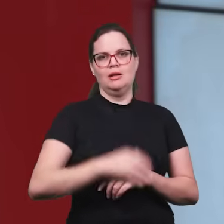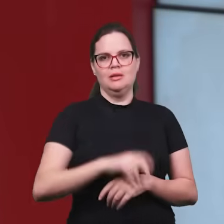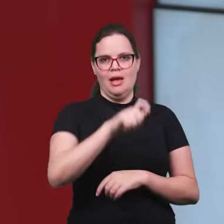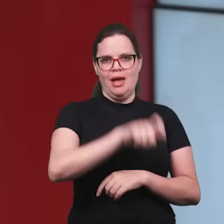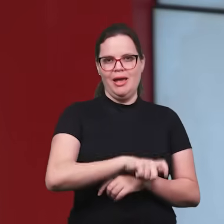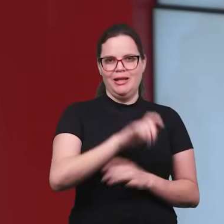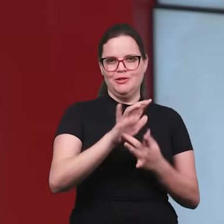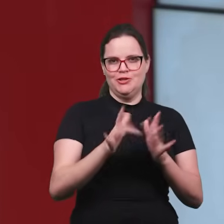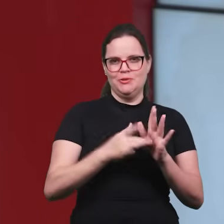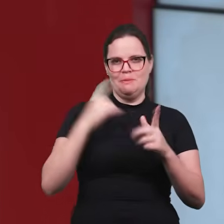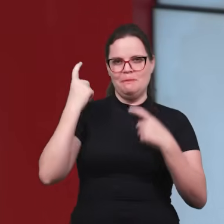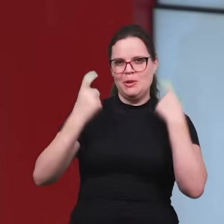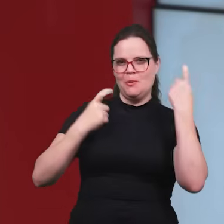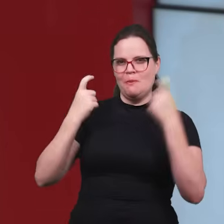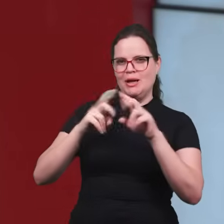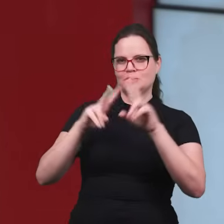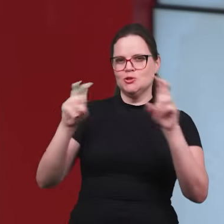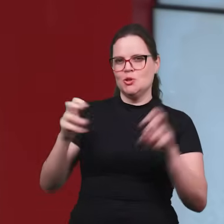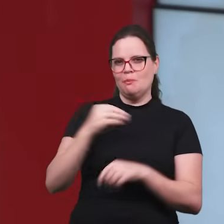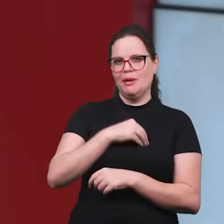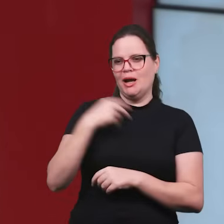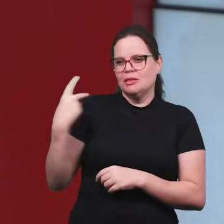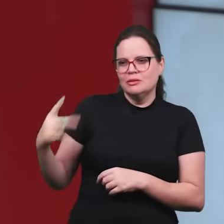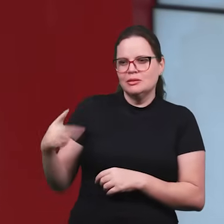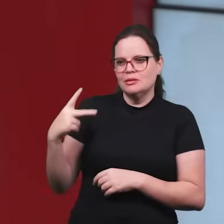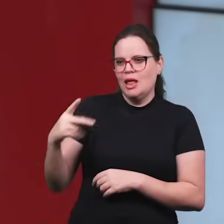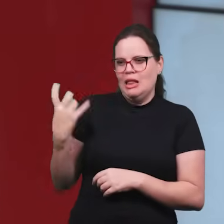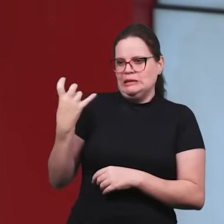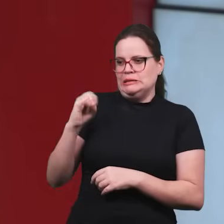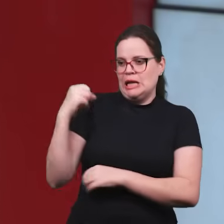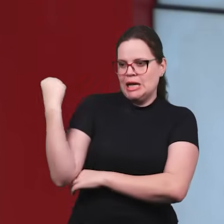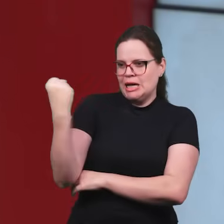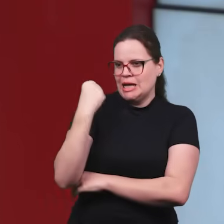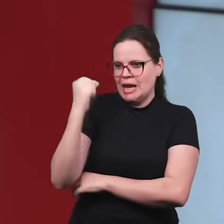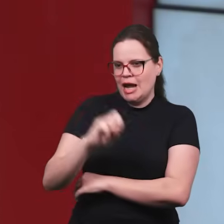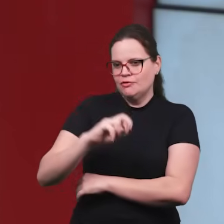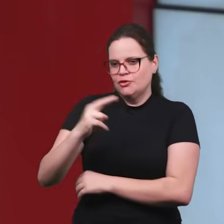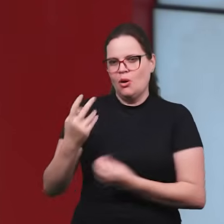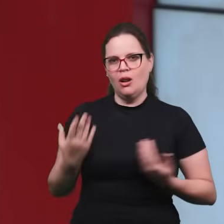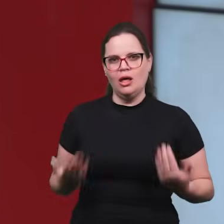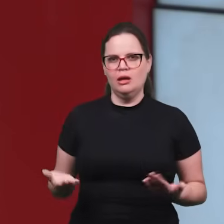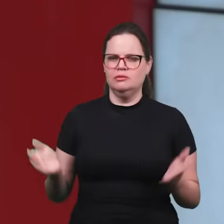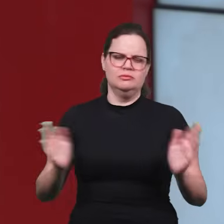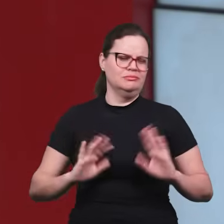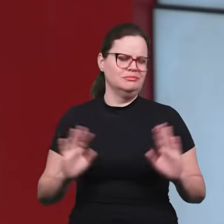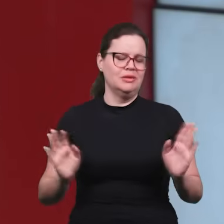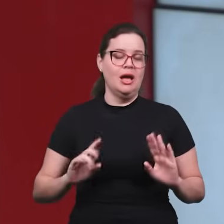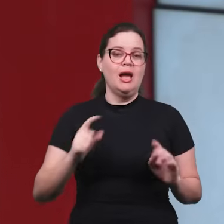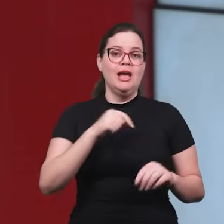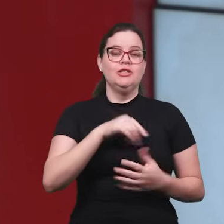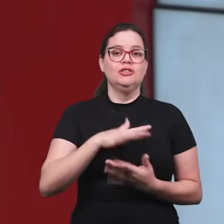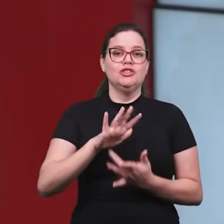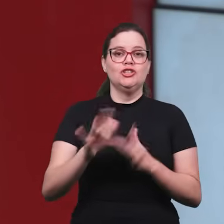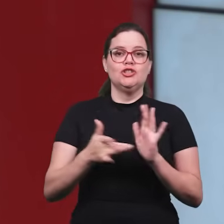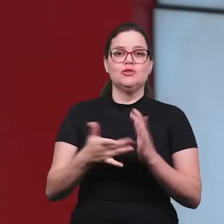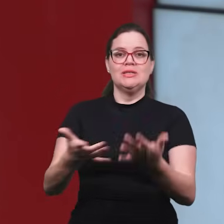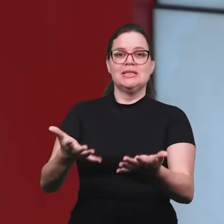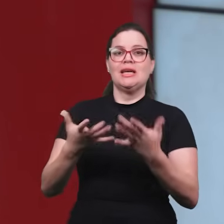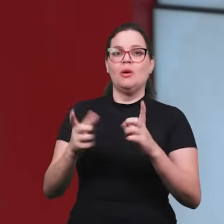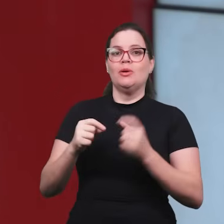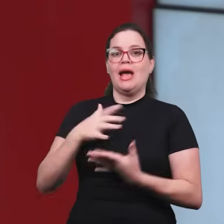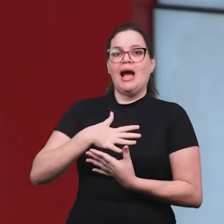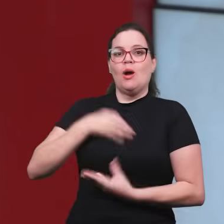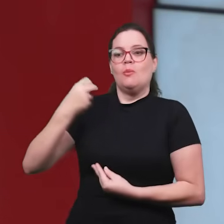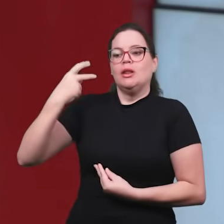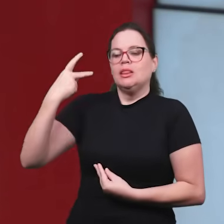daquela mulher, com o tamanho do pecado daquela mulher. O Senhor Jesus queria o que ela tinha de mais valor, que era a alma dela. Queria salvar a sua